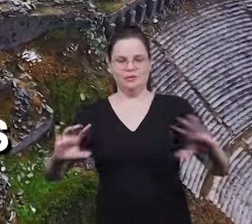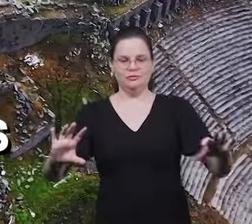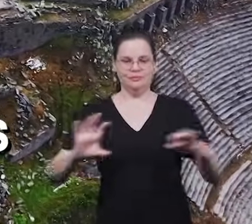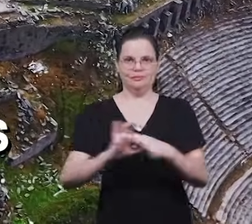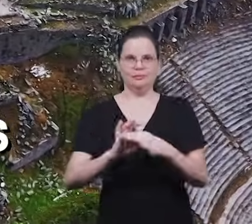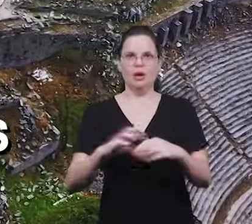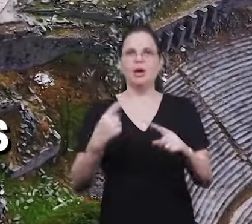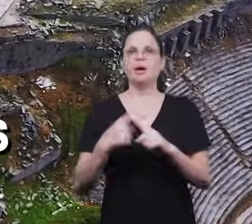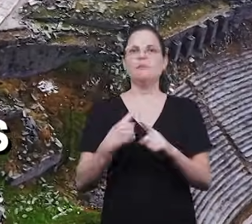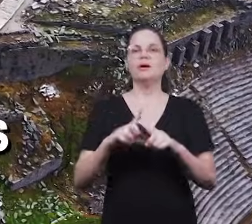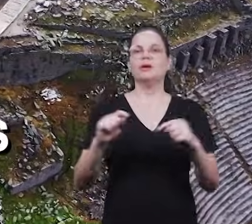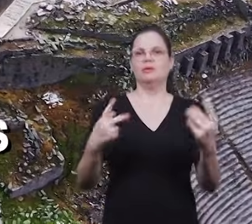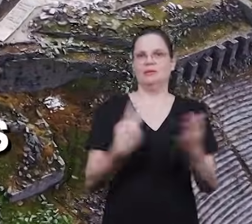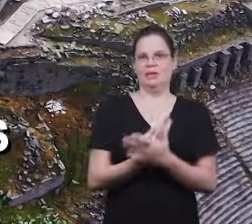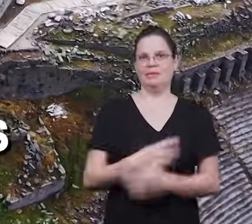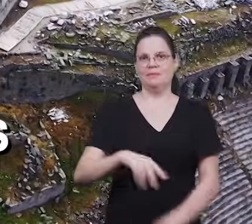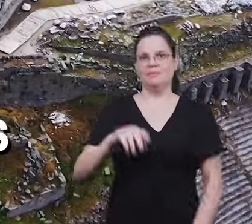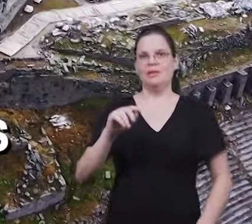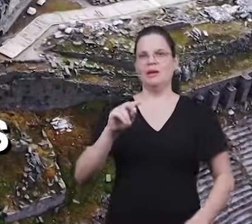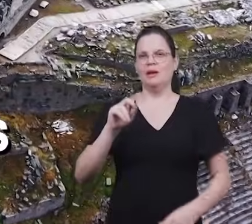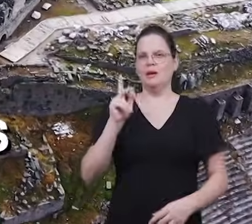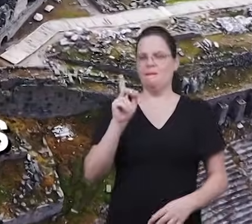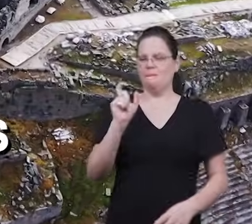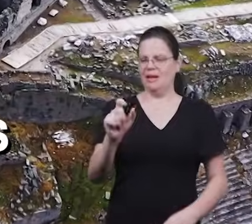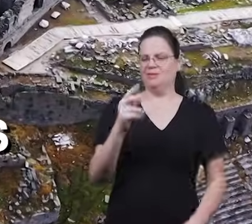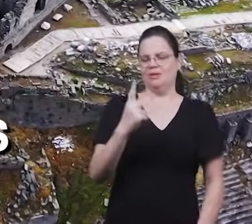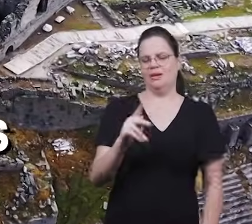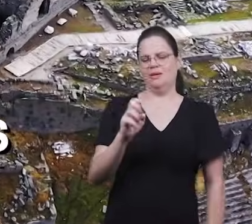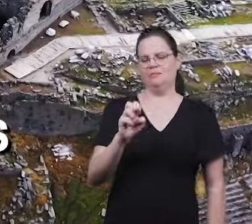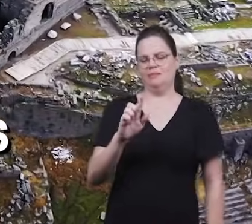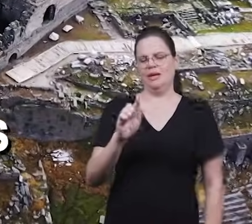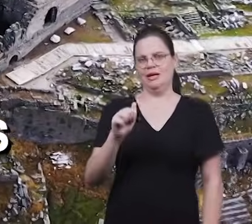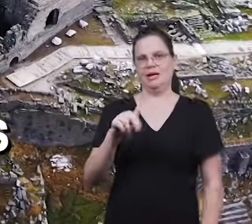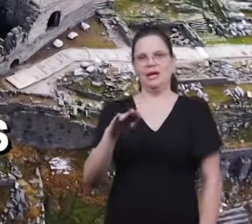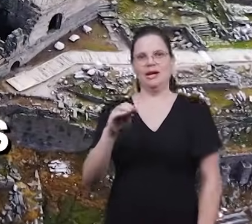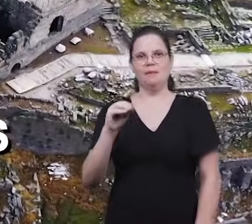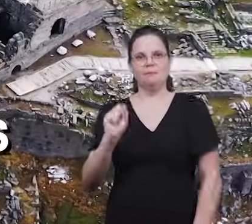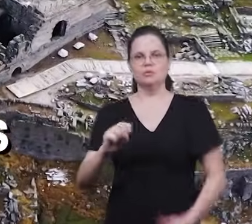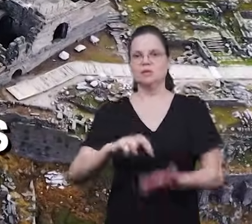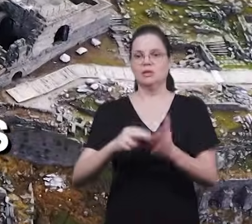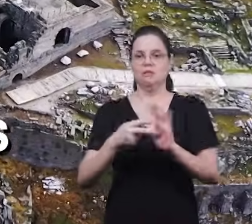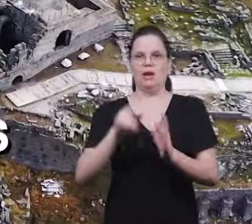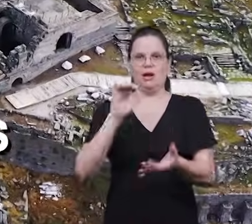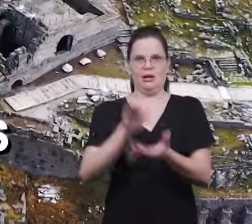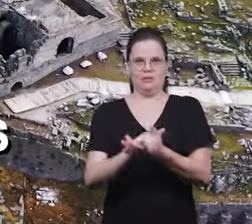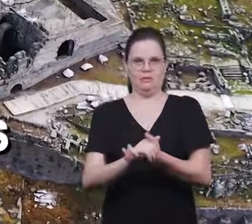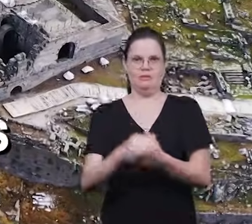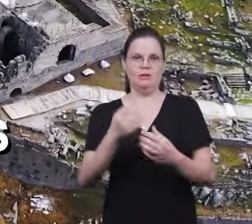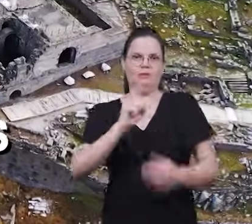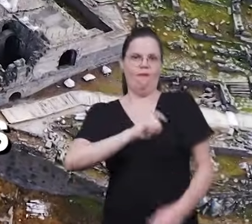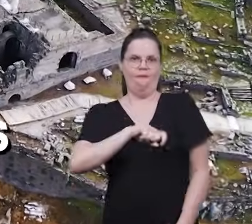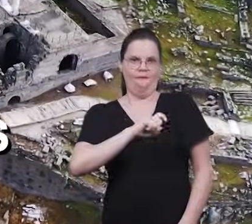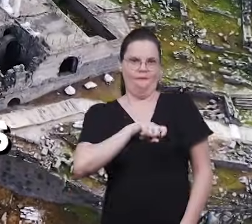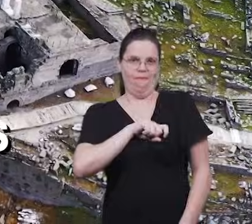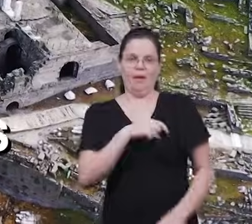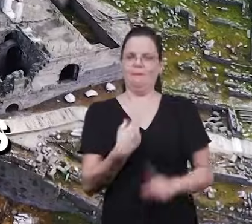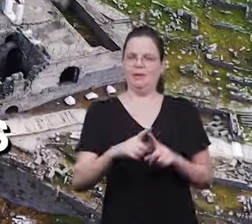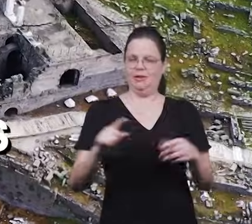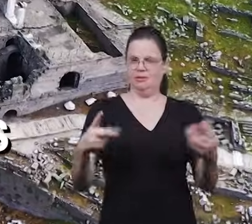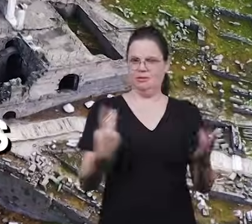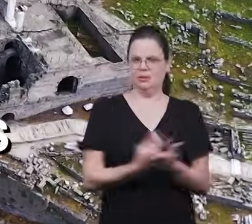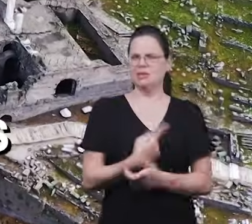palavra gamos é casamento. Na verdade, esse casamento foi um casamento pervertido. Por que pervertido? Porque foi uma união